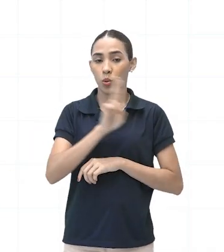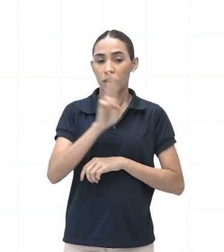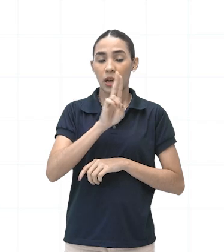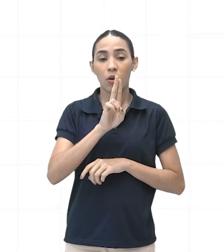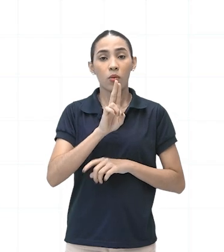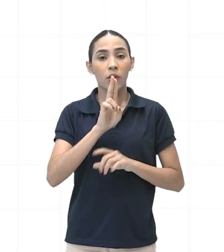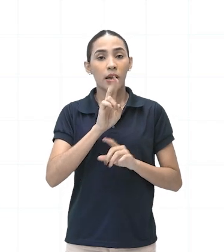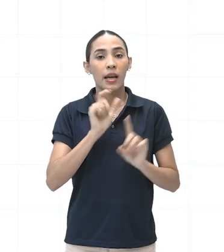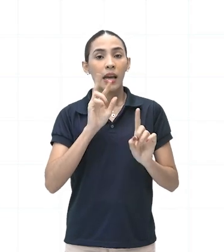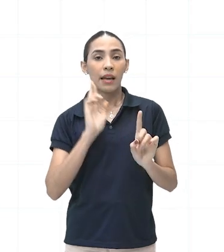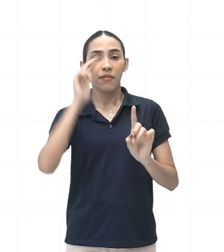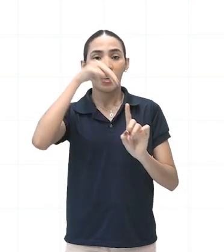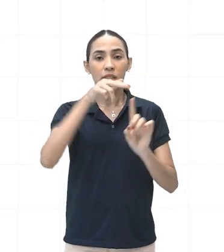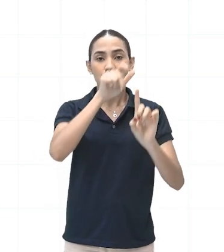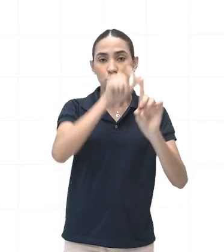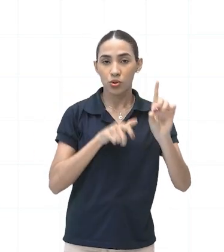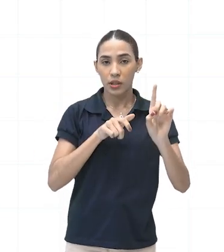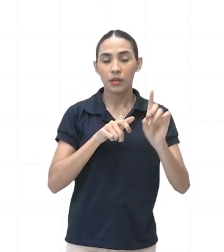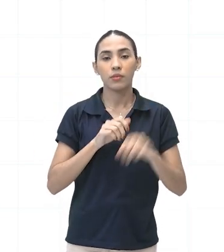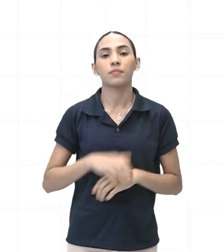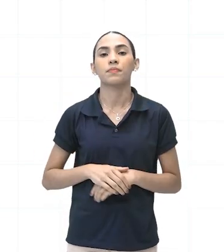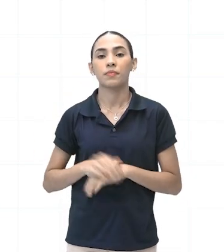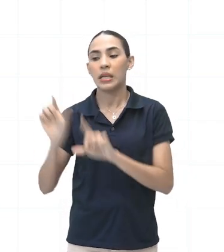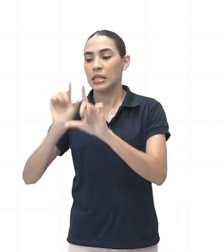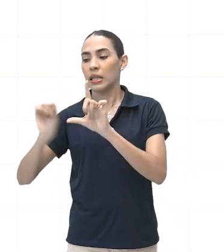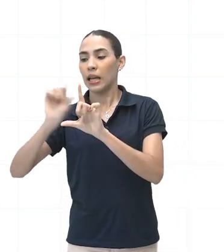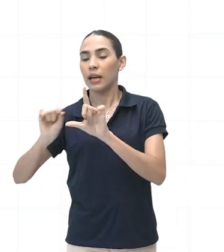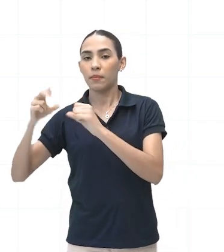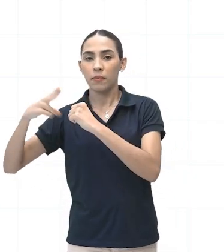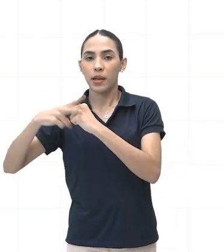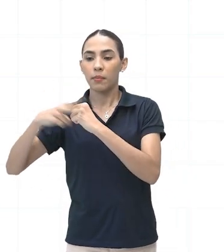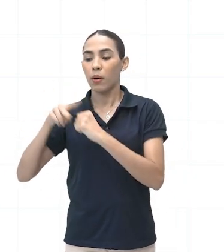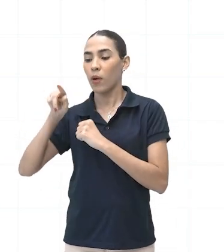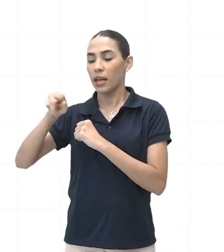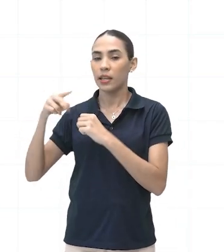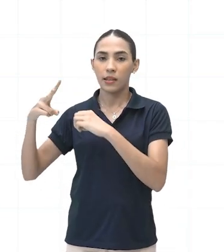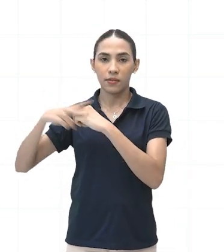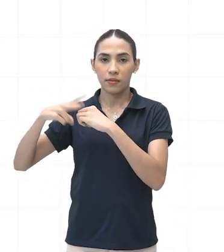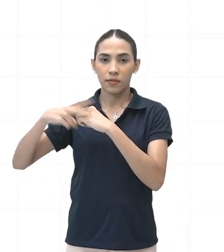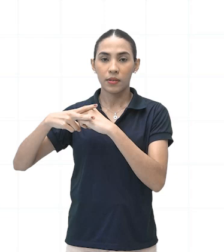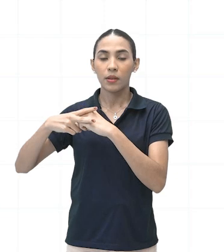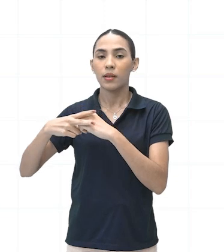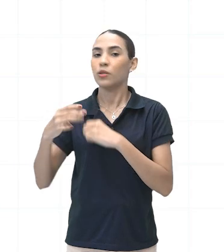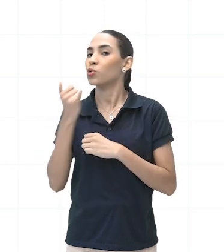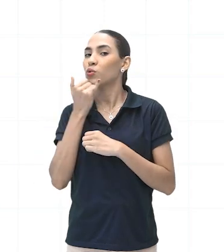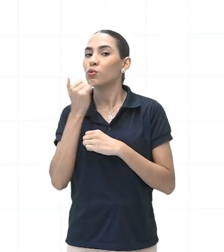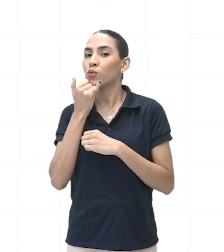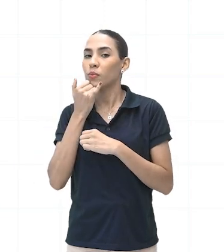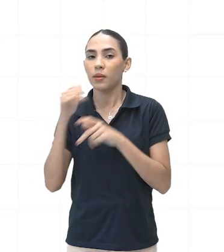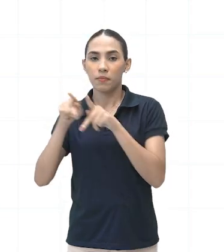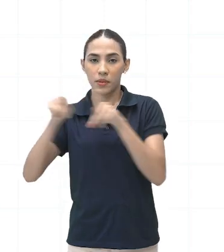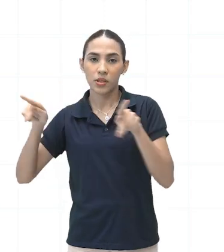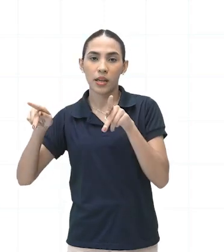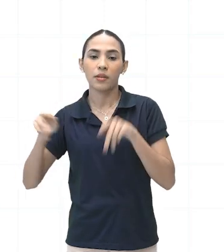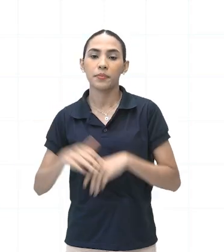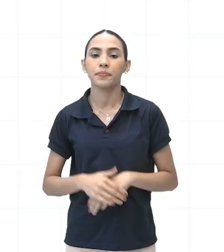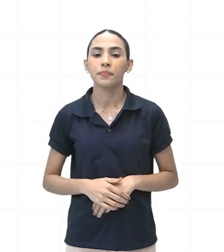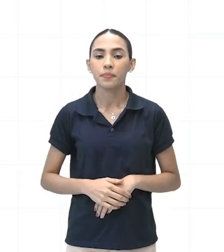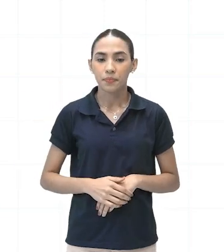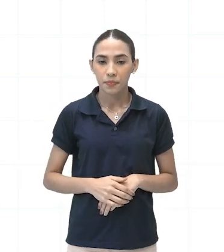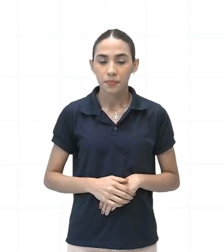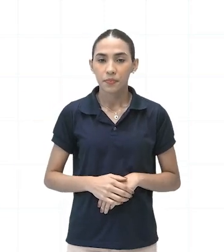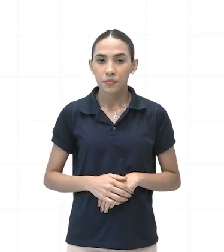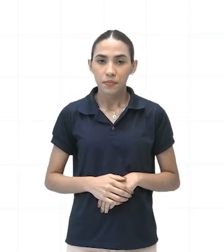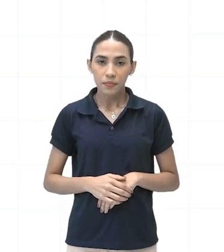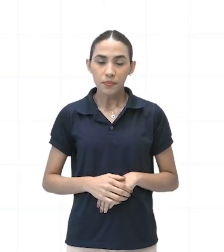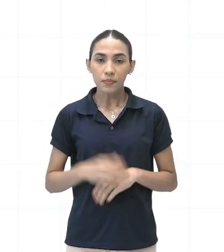ao sujeito da oração e o sintagma verbal irá corresponder ao predicado da oração, ok?